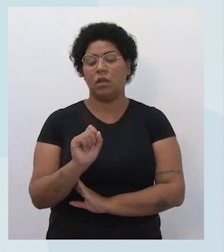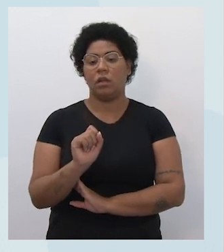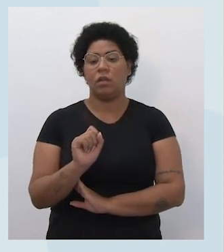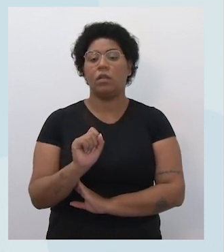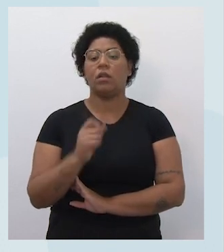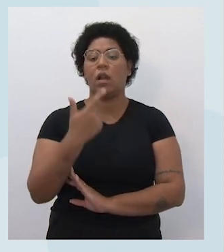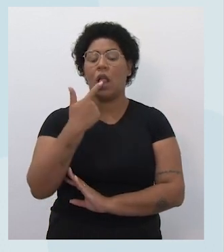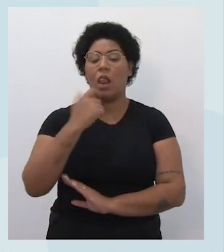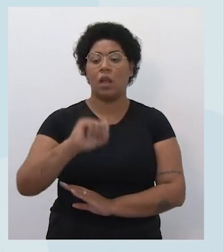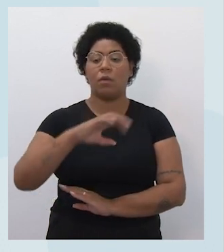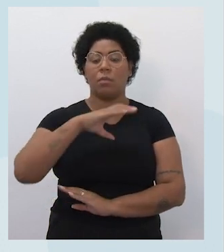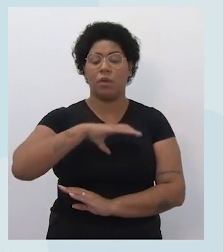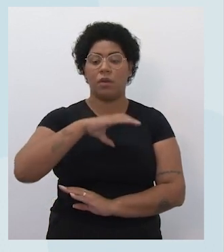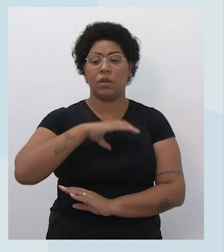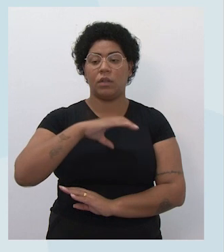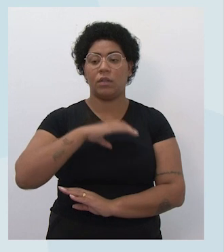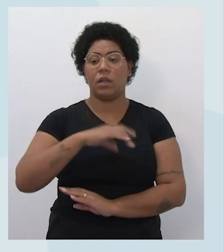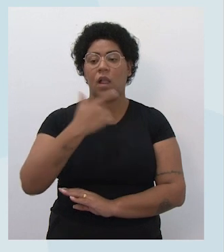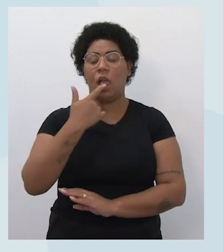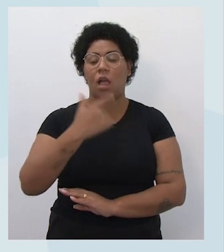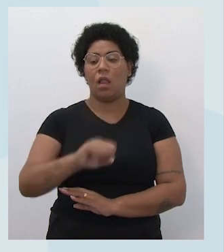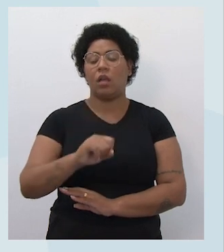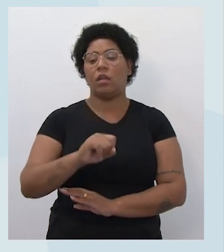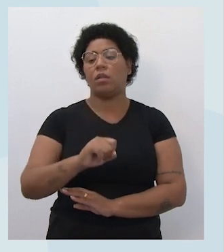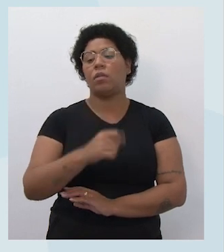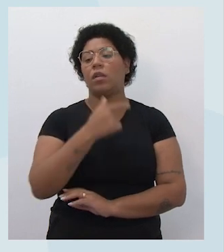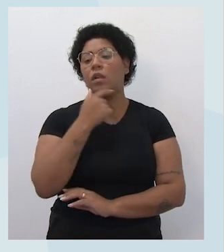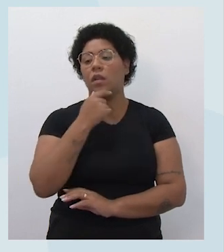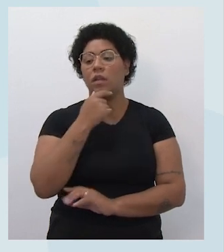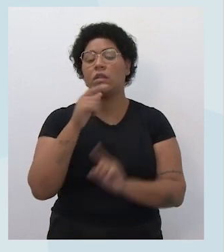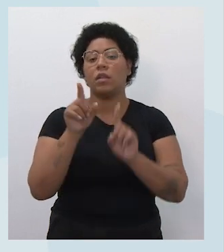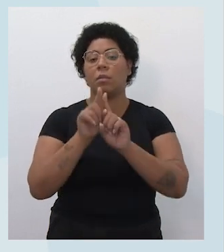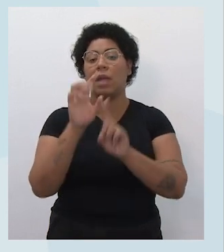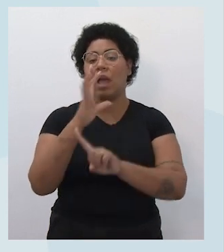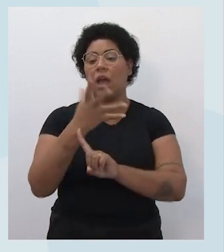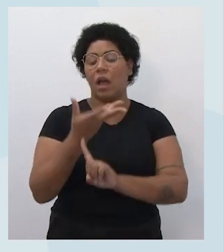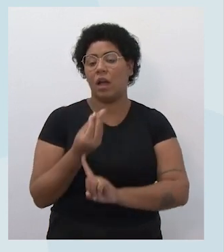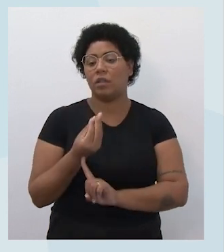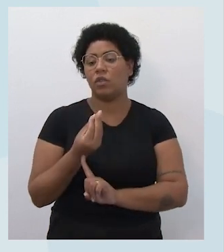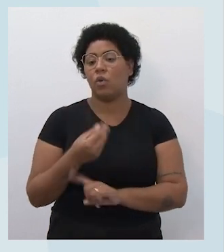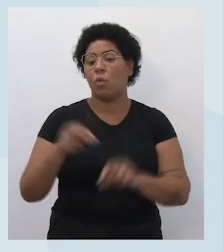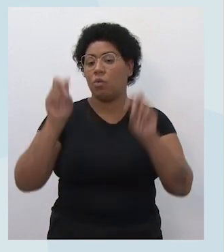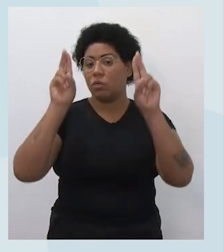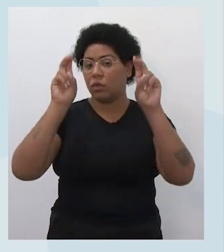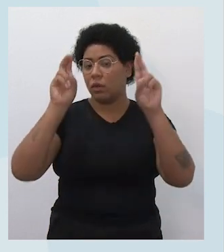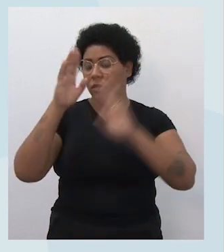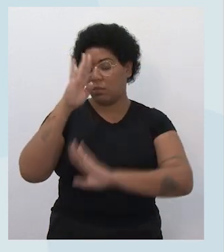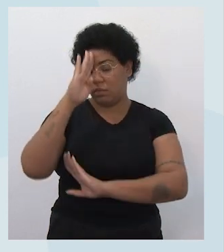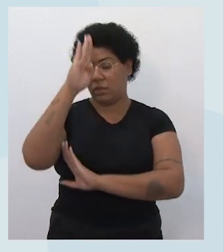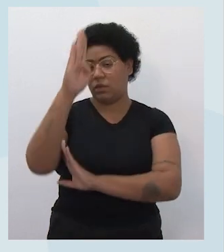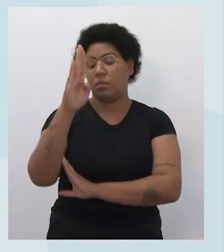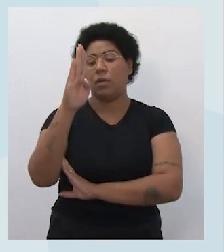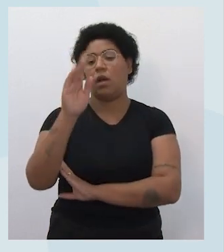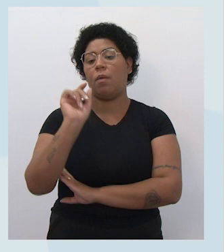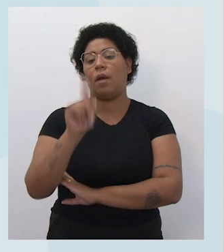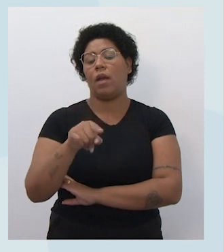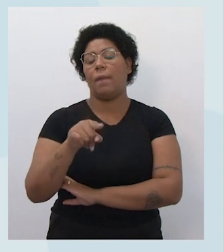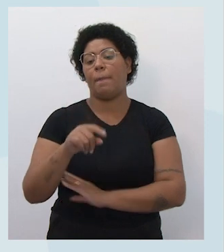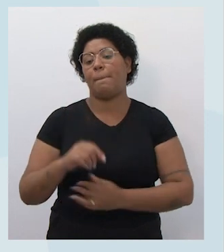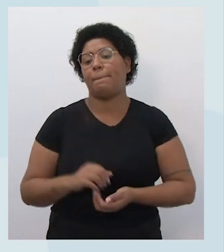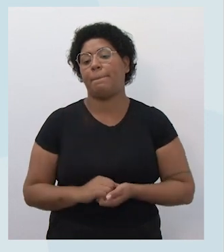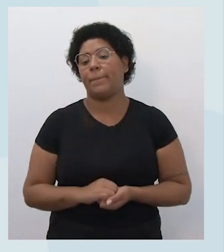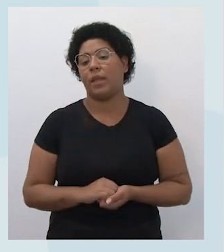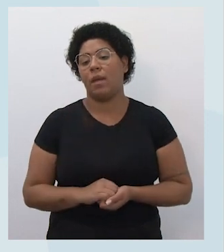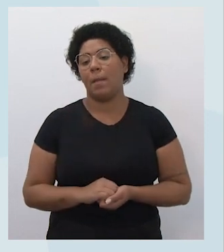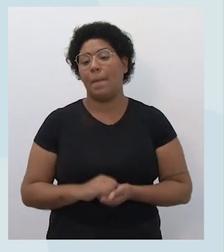Então, língua portuguesa, língua inglesa e arte. Como tema principal, próximo slide, por gentileza.